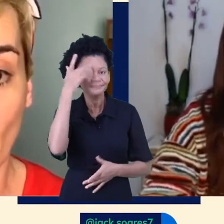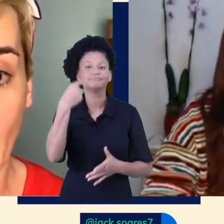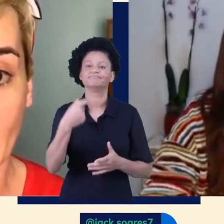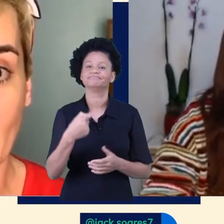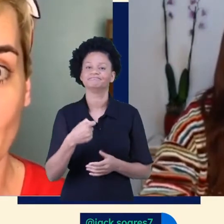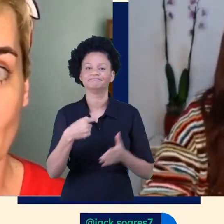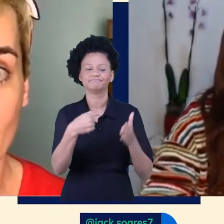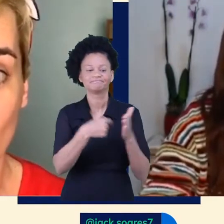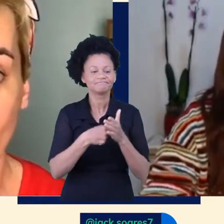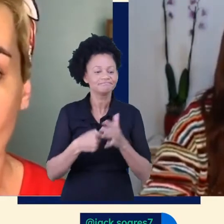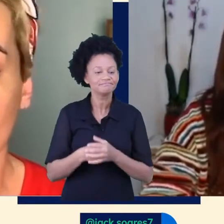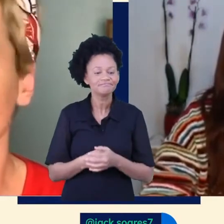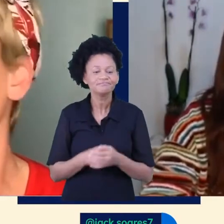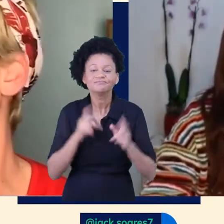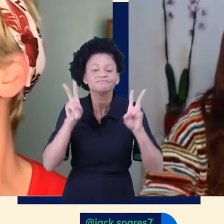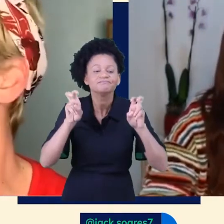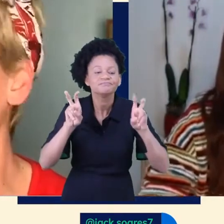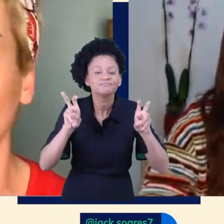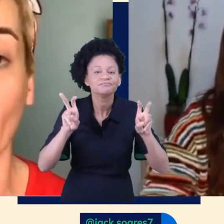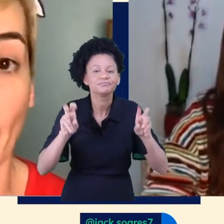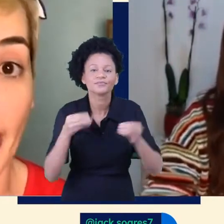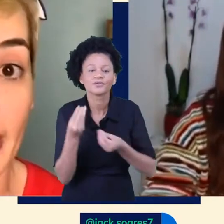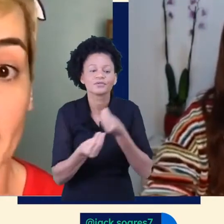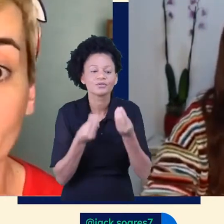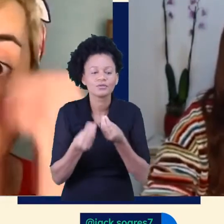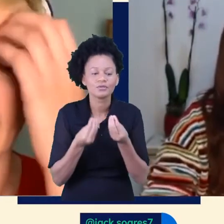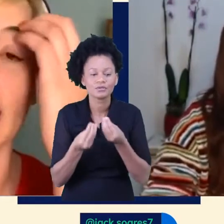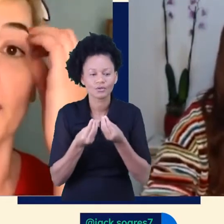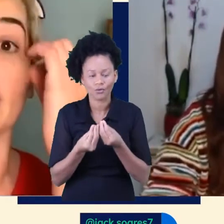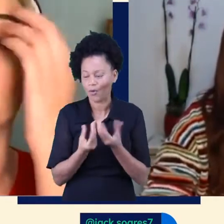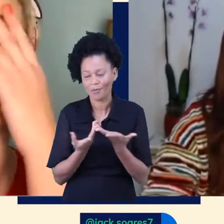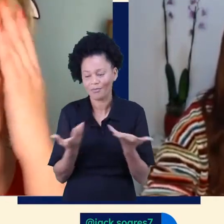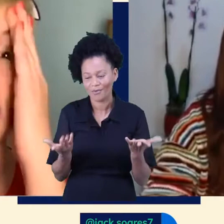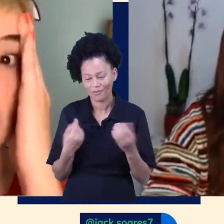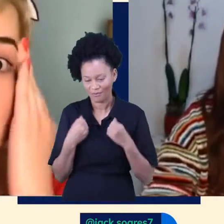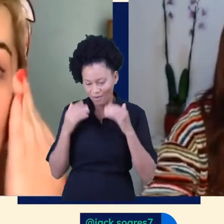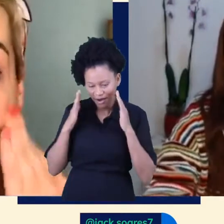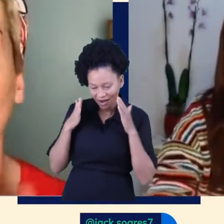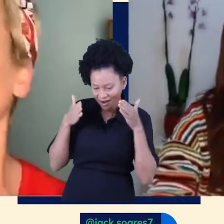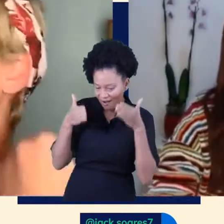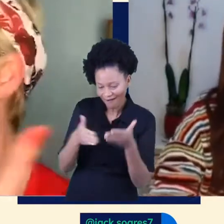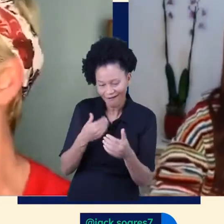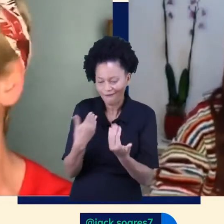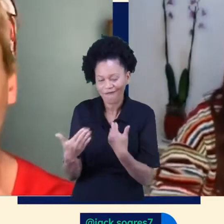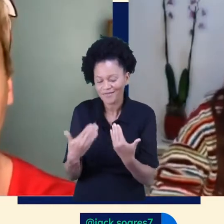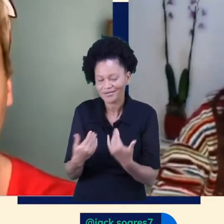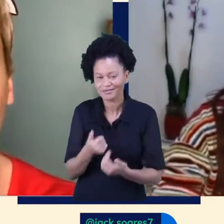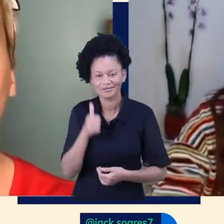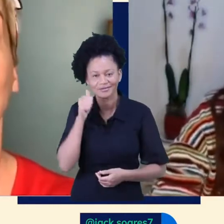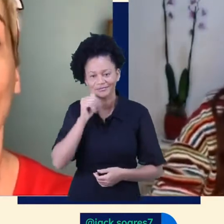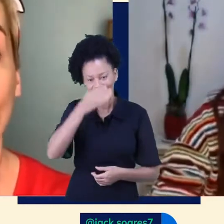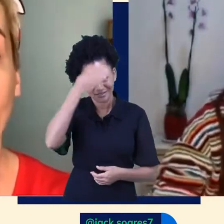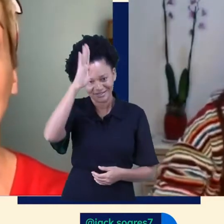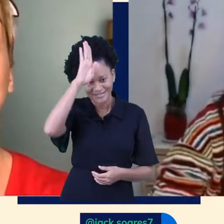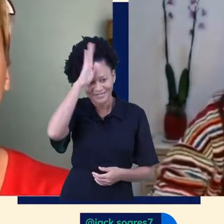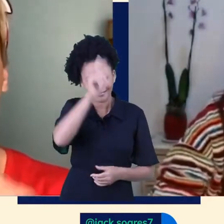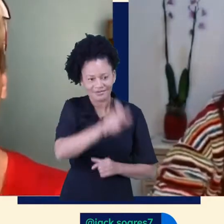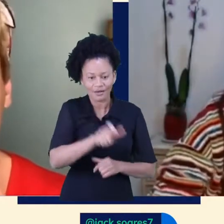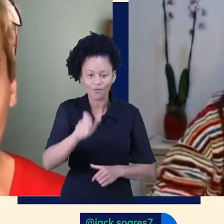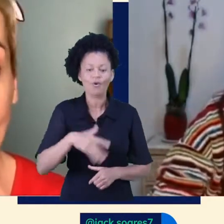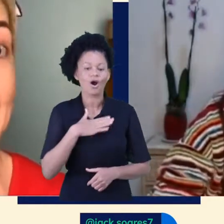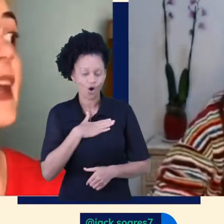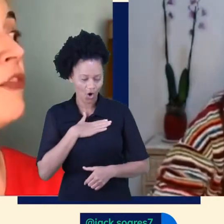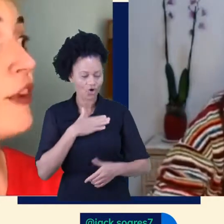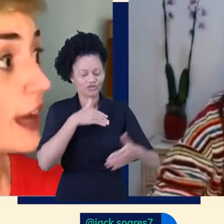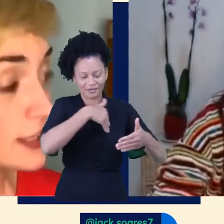Sobre como que é trabalhado com as minhas sobrinhas. Elas jogam bola, daí uma tem vontade de dançar balé, vai dançar balé. A outra quer